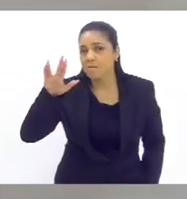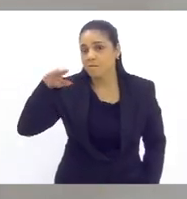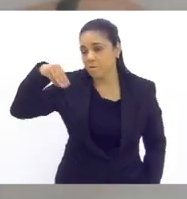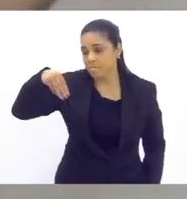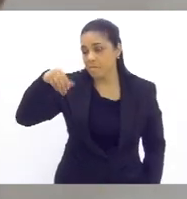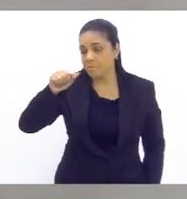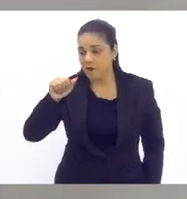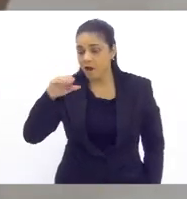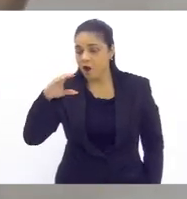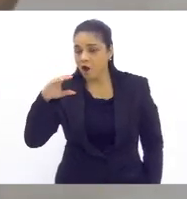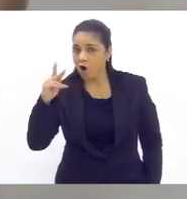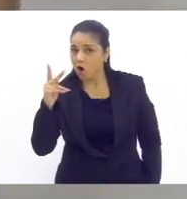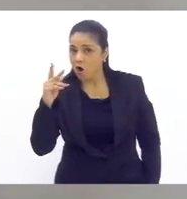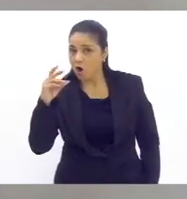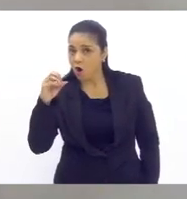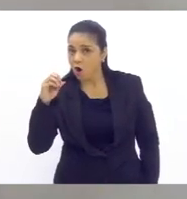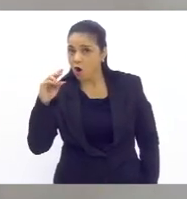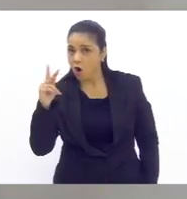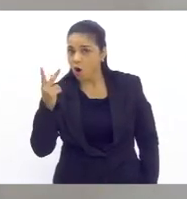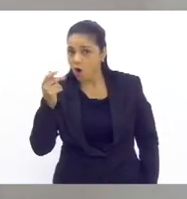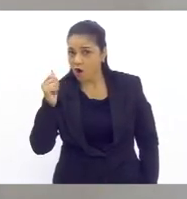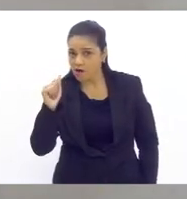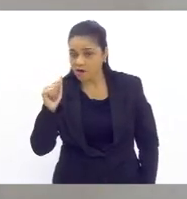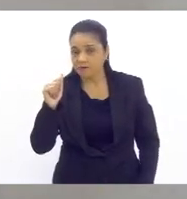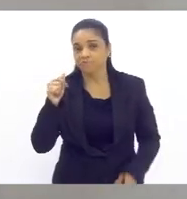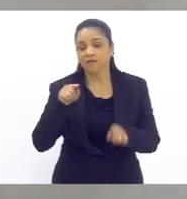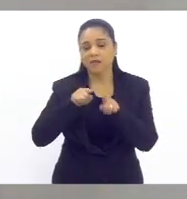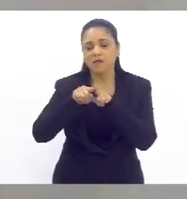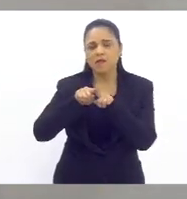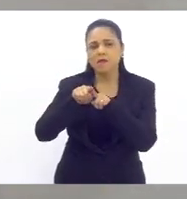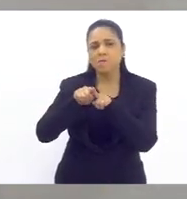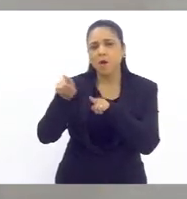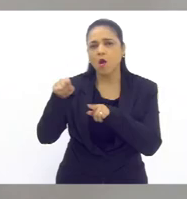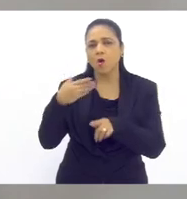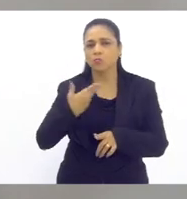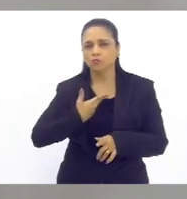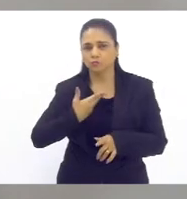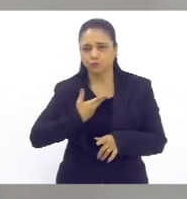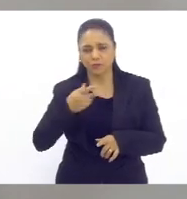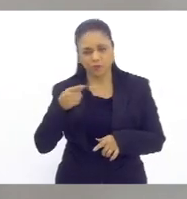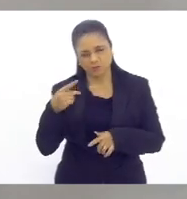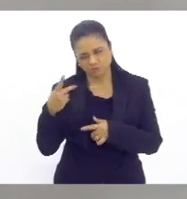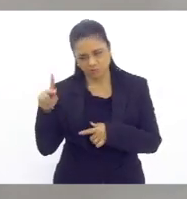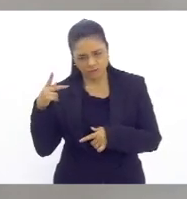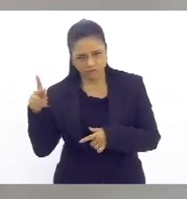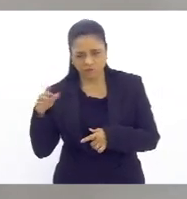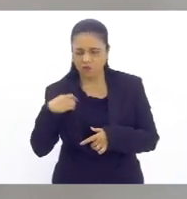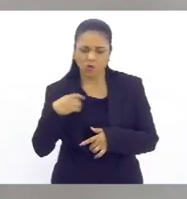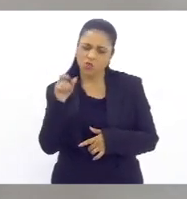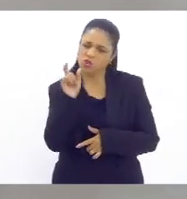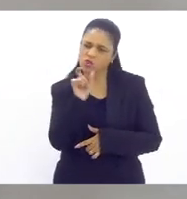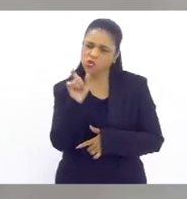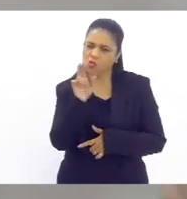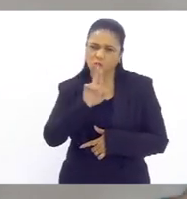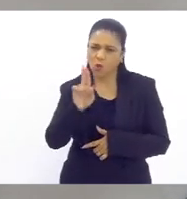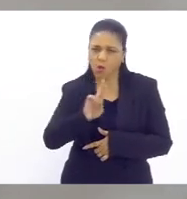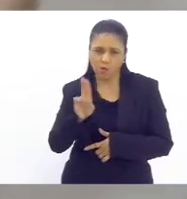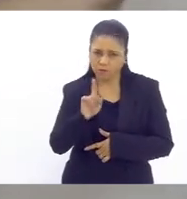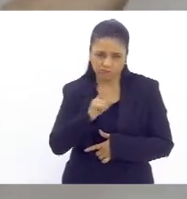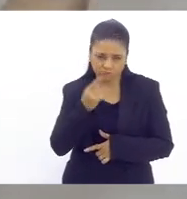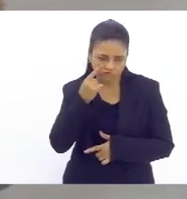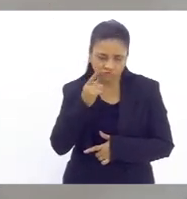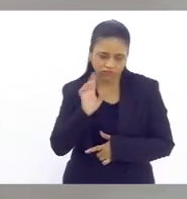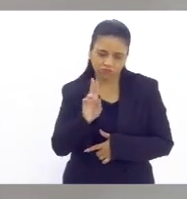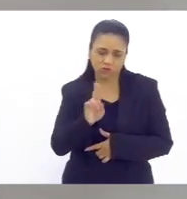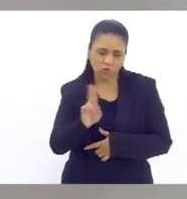lá me visitar irmão do dito cujo é que é o outro é falar nome já não vou falar nomes aqui não